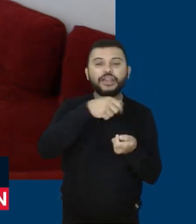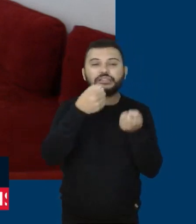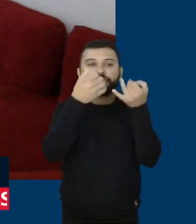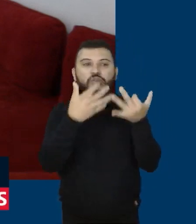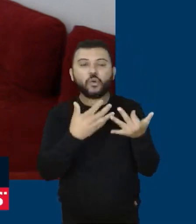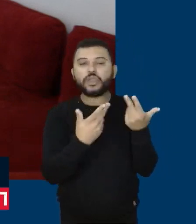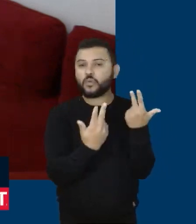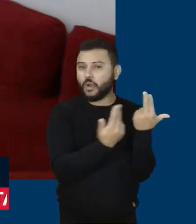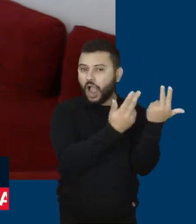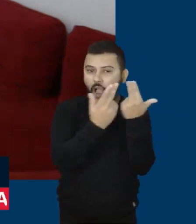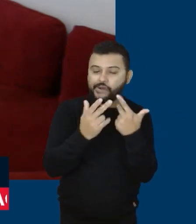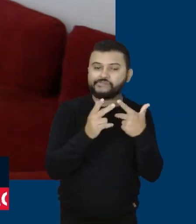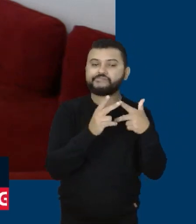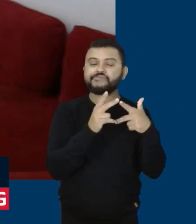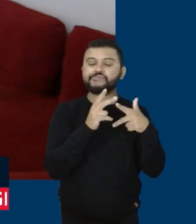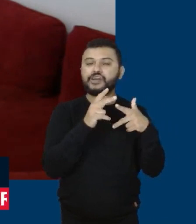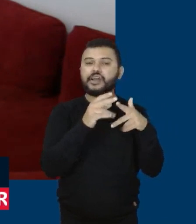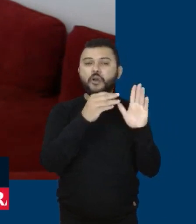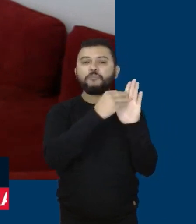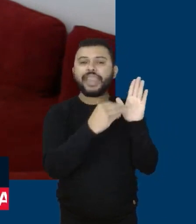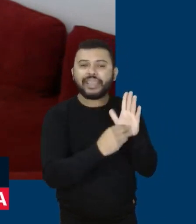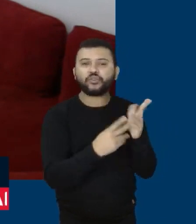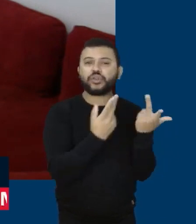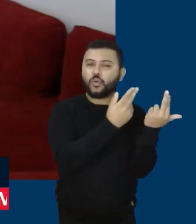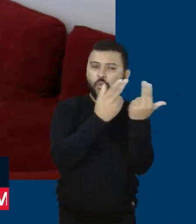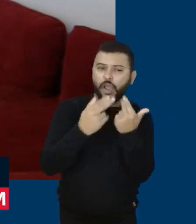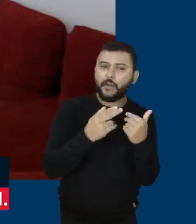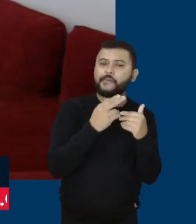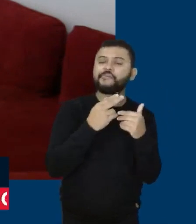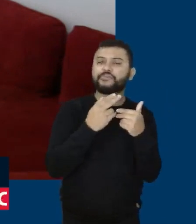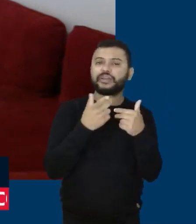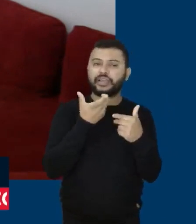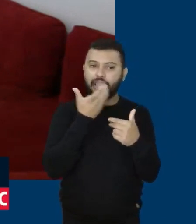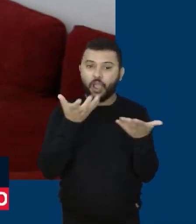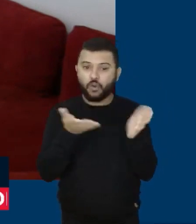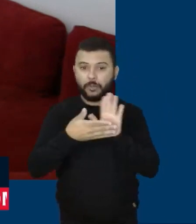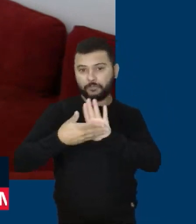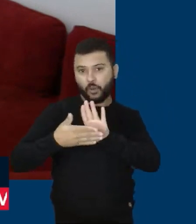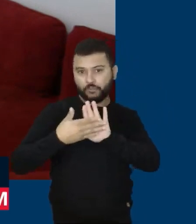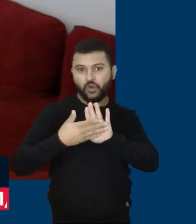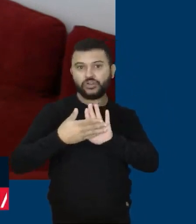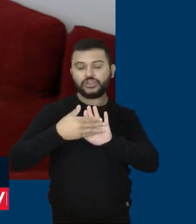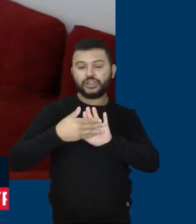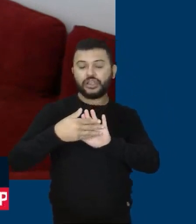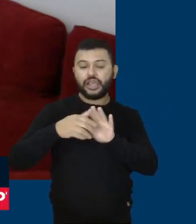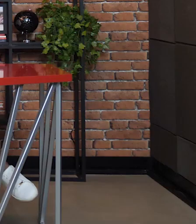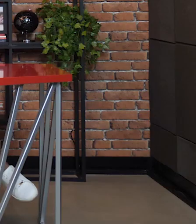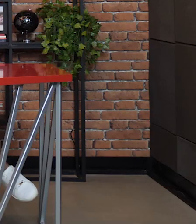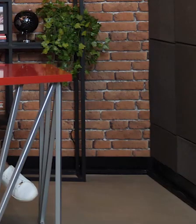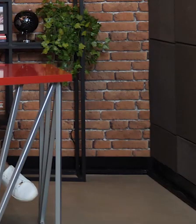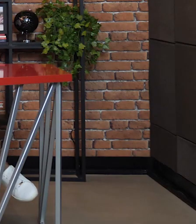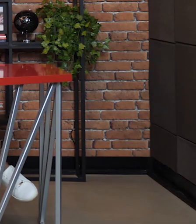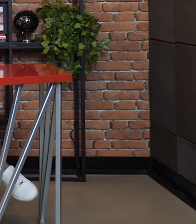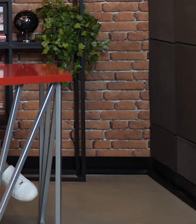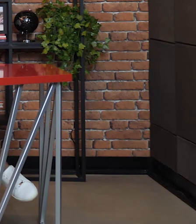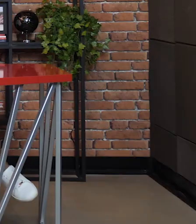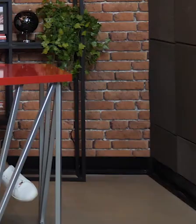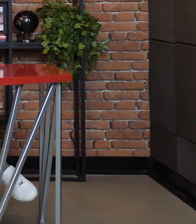e utilizou a mesma metodologia baseada na proposta agora que foi aprovada da reforma tributária.